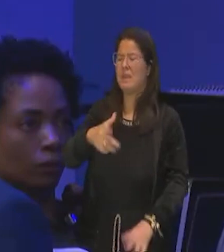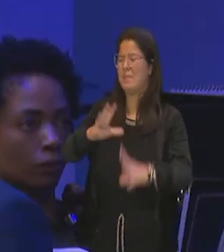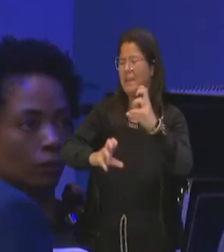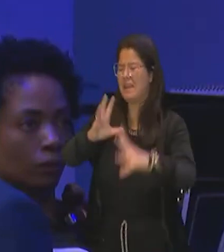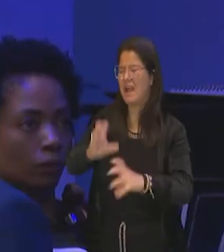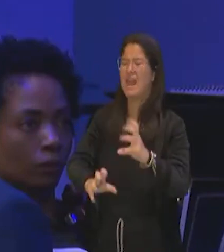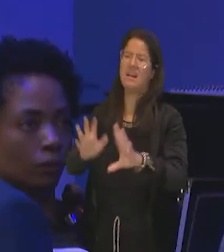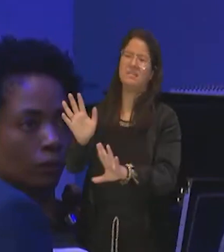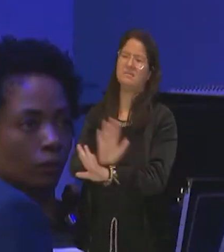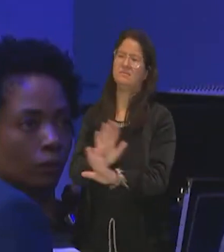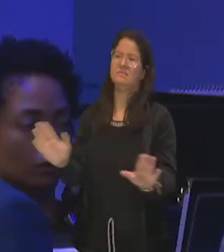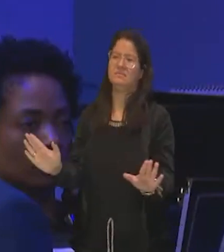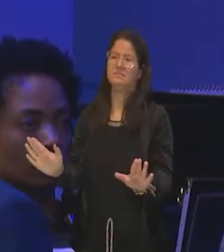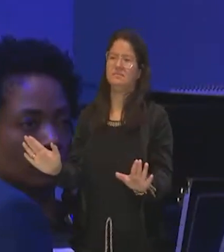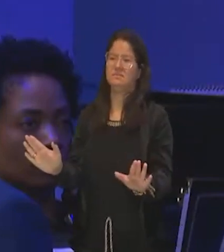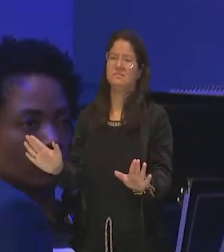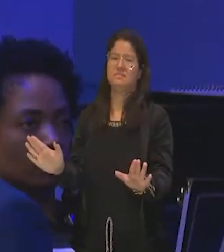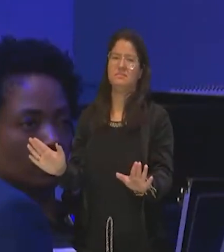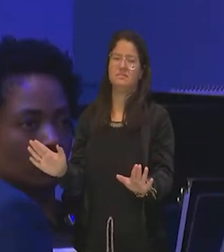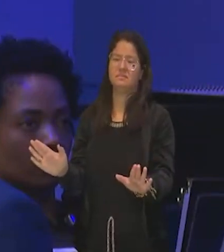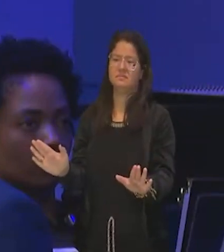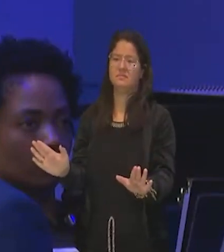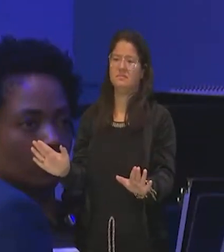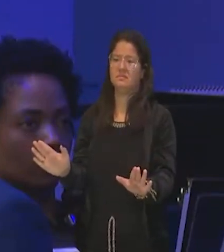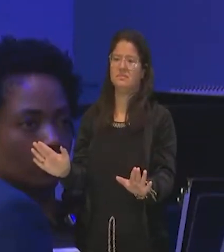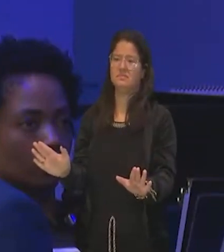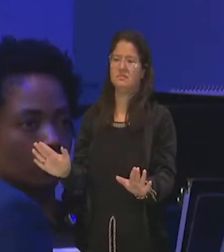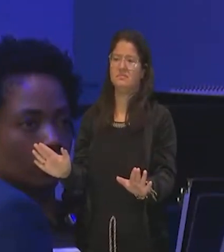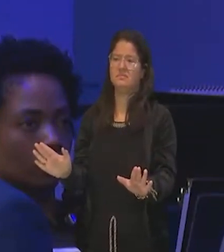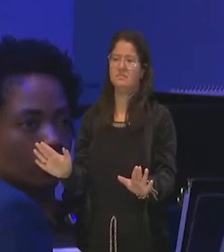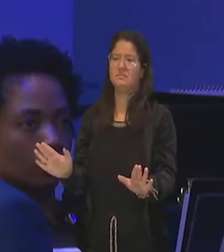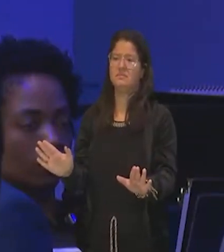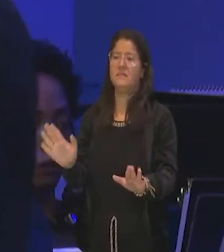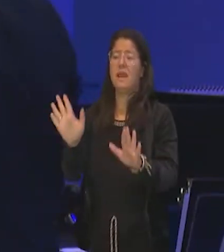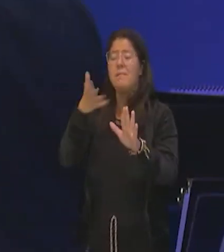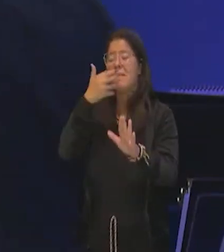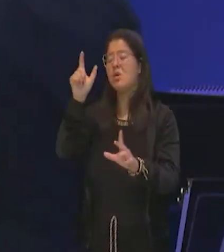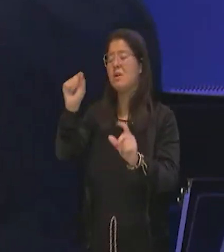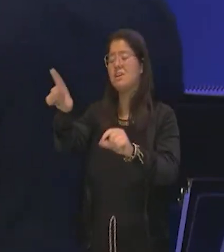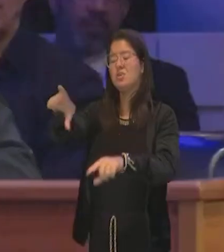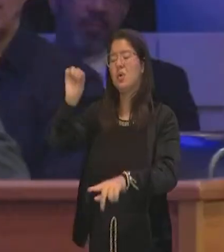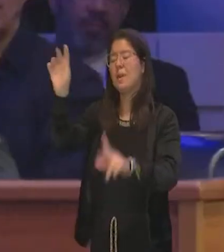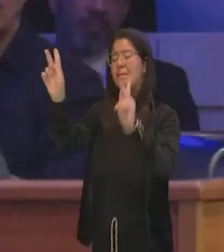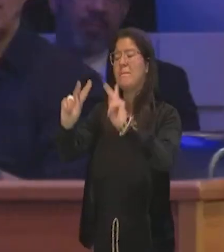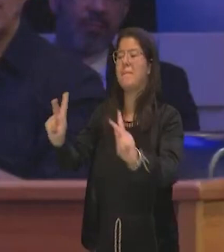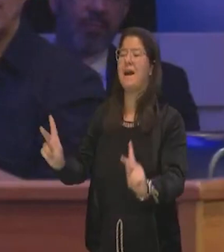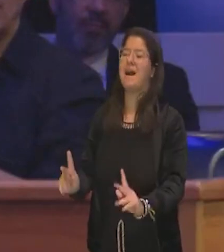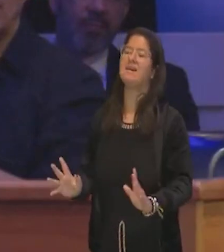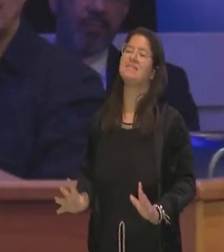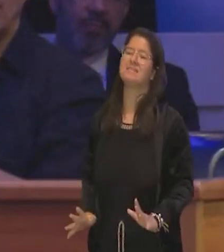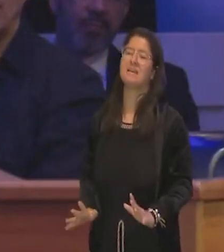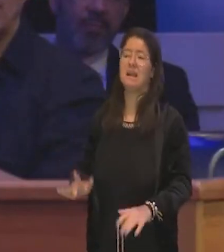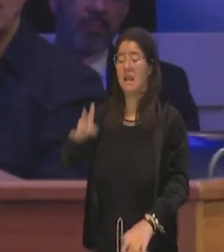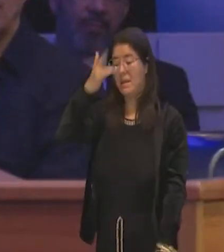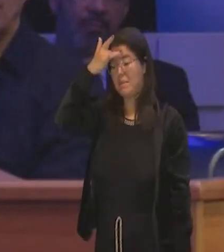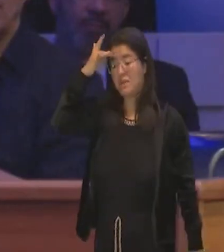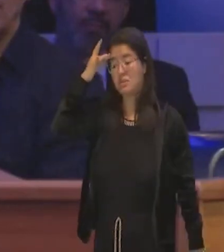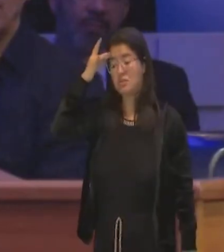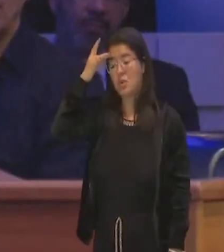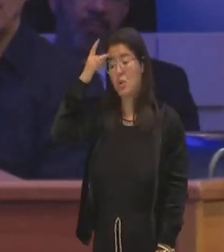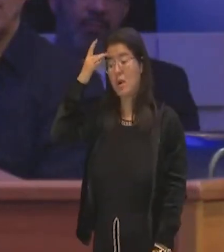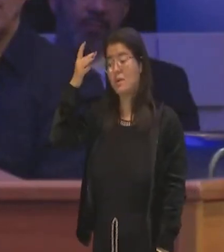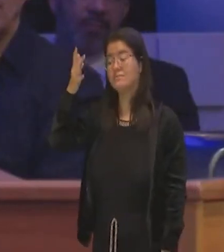para que as pessoas creiam que elas estão sendo vitoriosas. Mas muitas vezes, pastor Mateus, vence quem está em